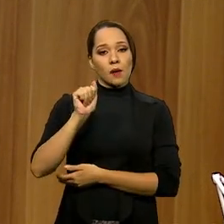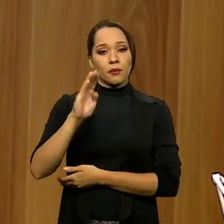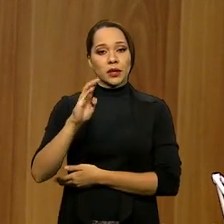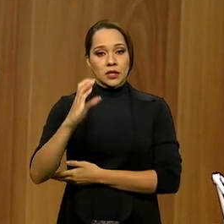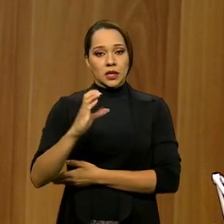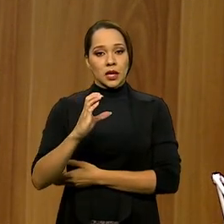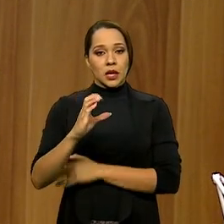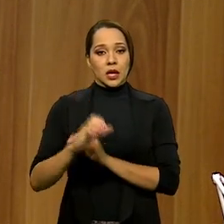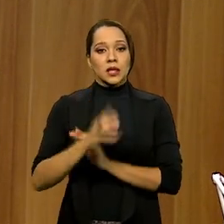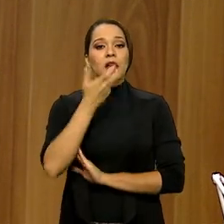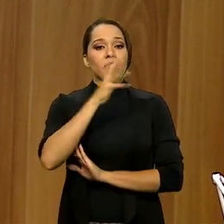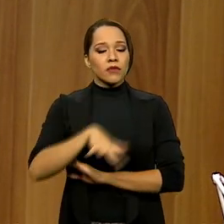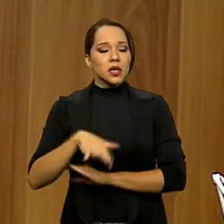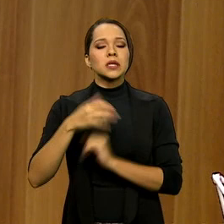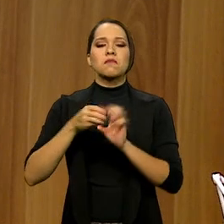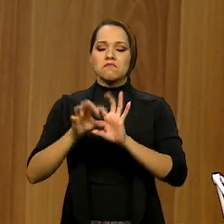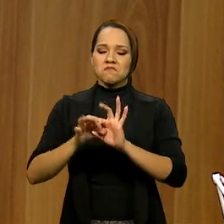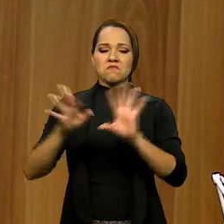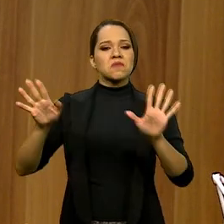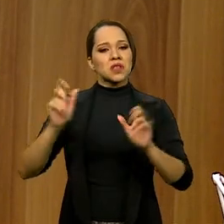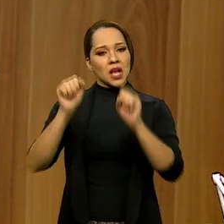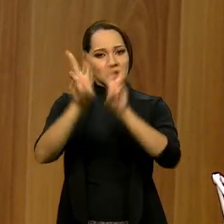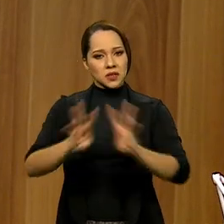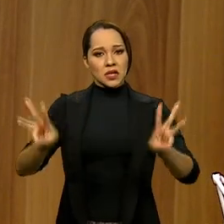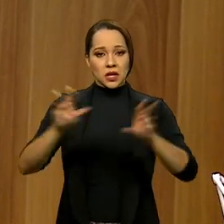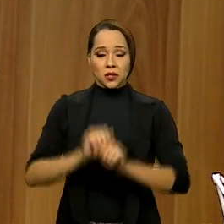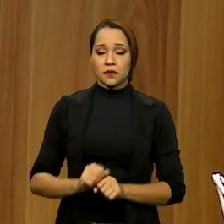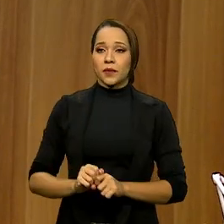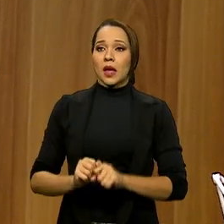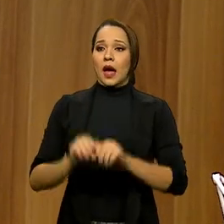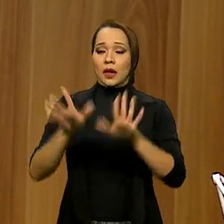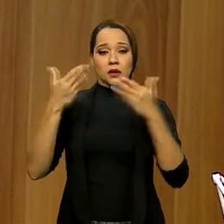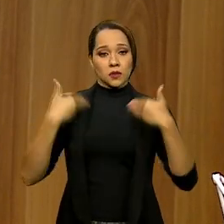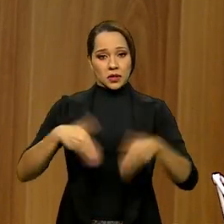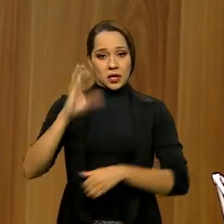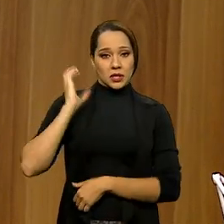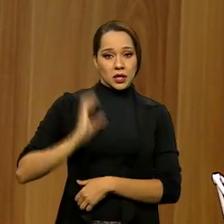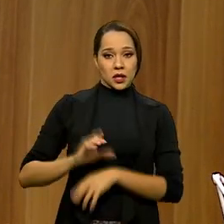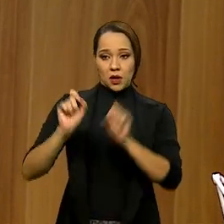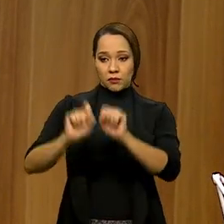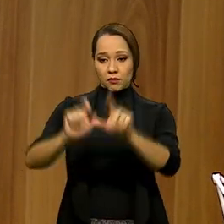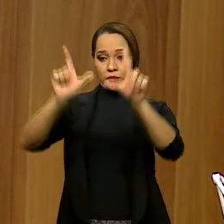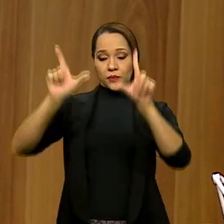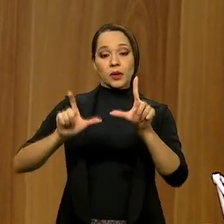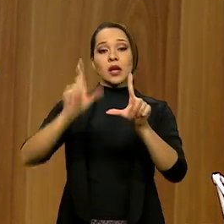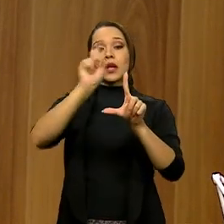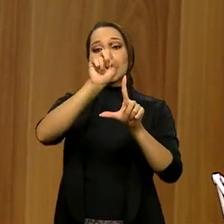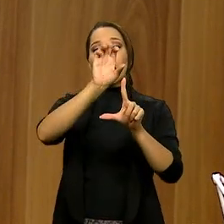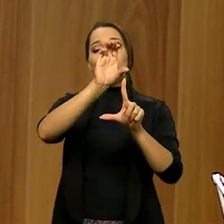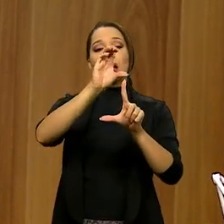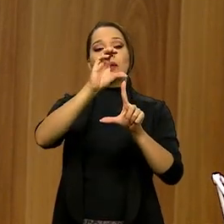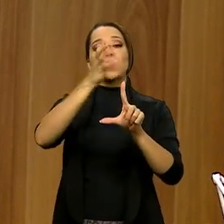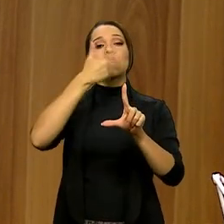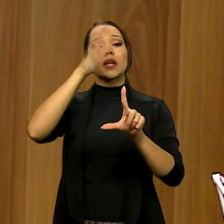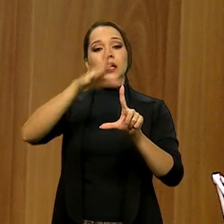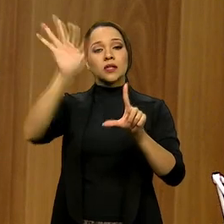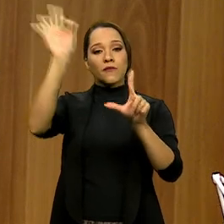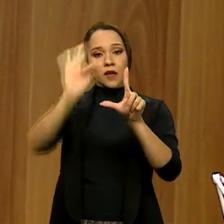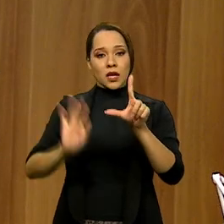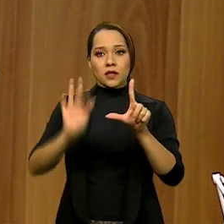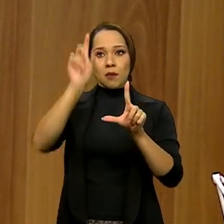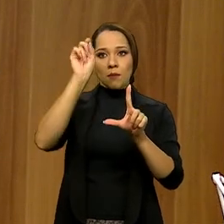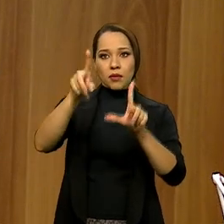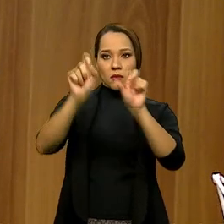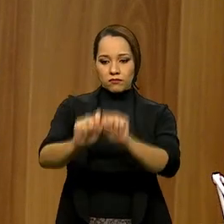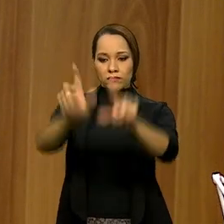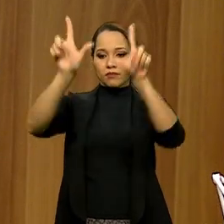você encontra lá. Ele está disponível lá. Na aba, no Ministério da Cidadania, na aba do Criança Feliz, você encontra lá o formato, a